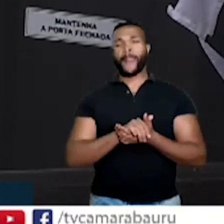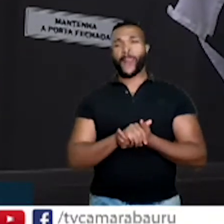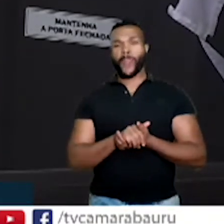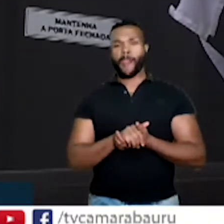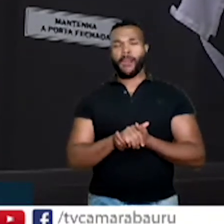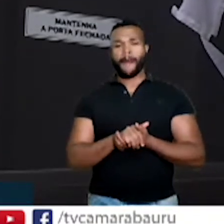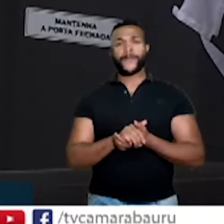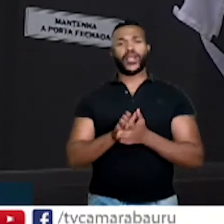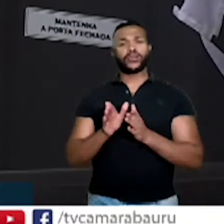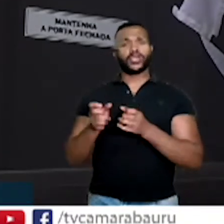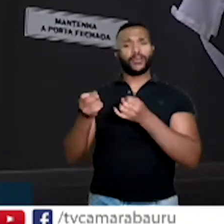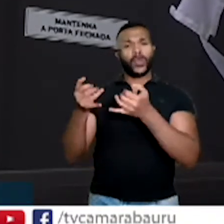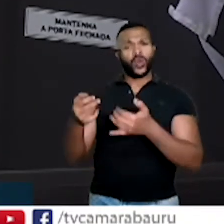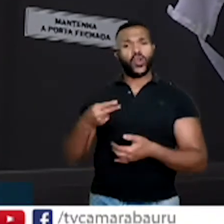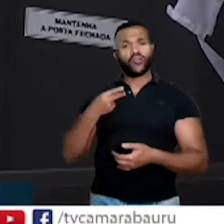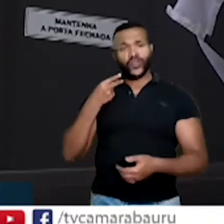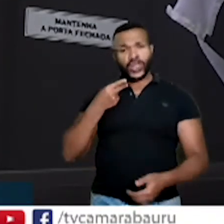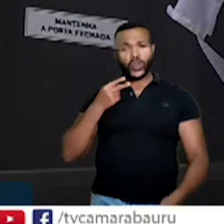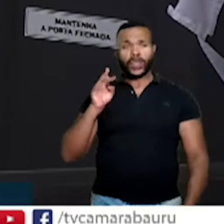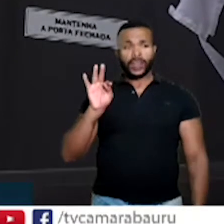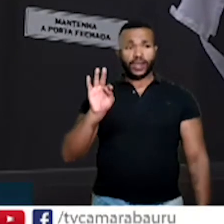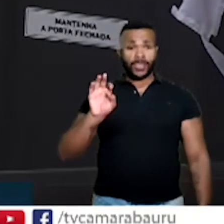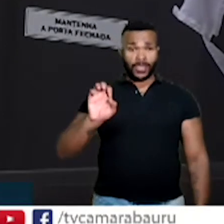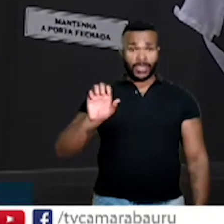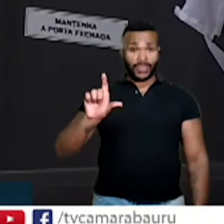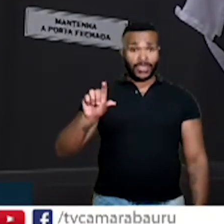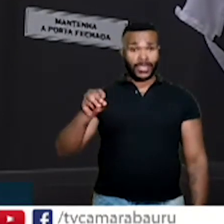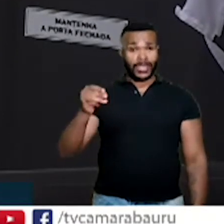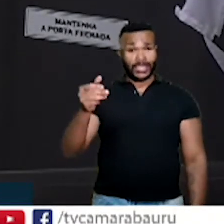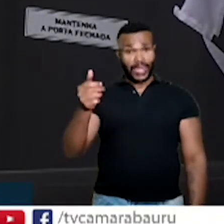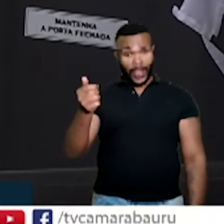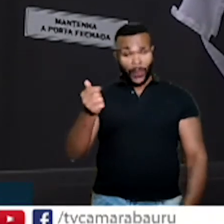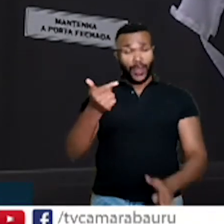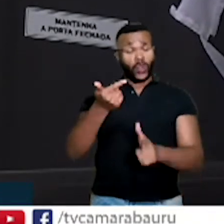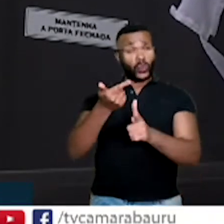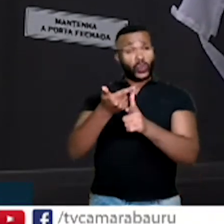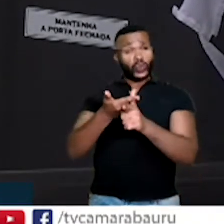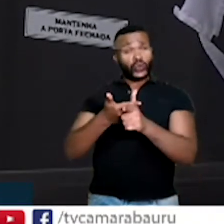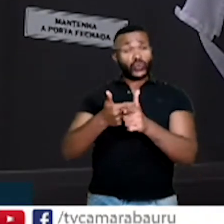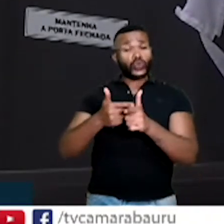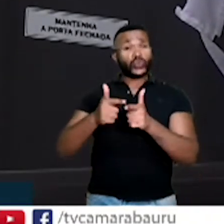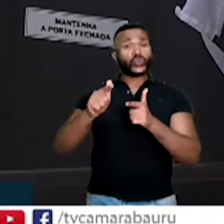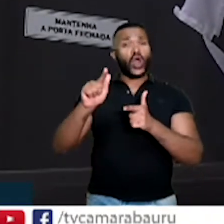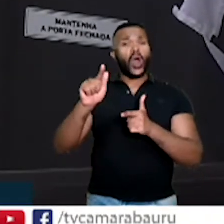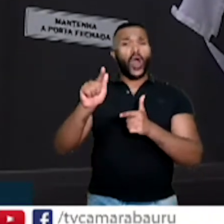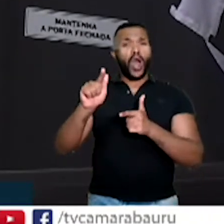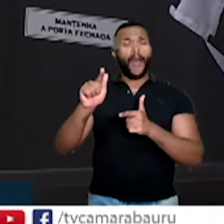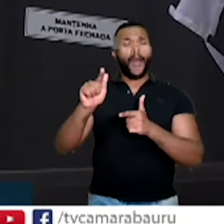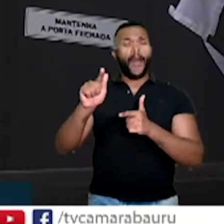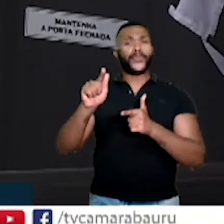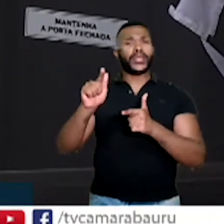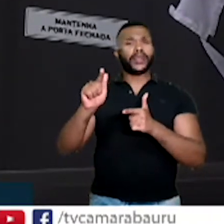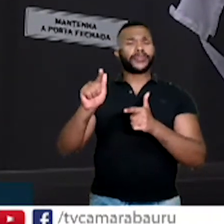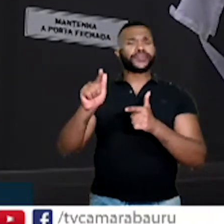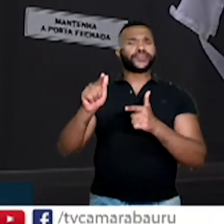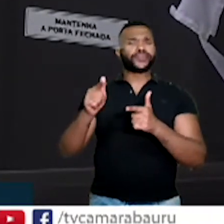pela vereadora Thelma Gobbi, diz respeito a secretários municipais